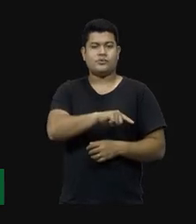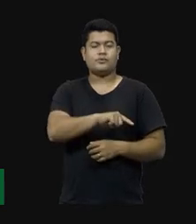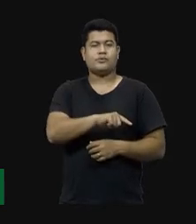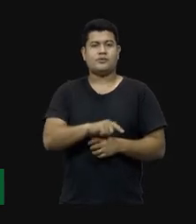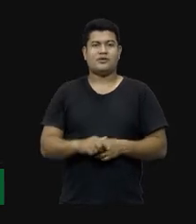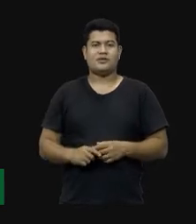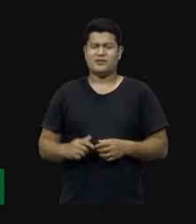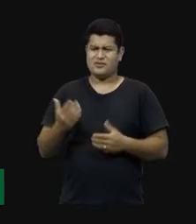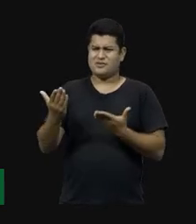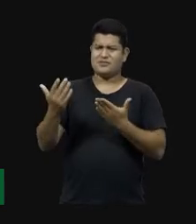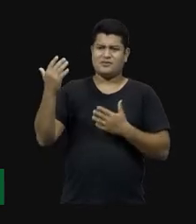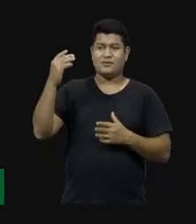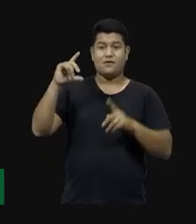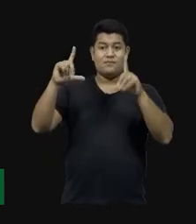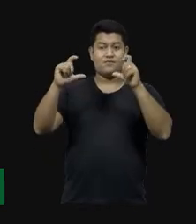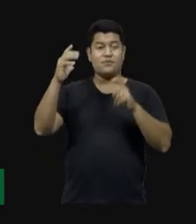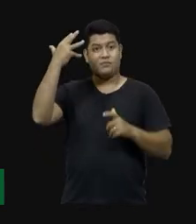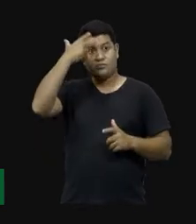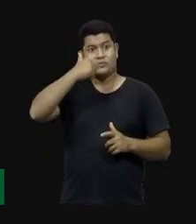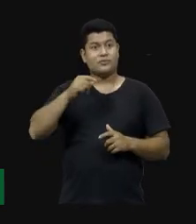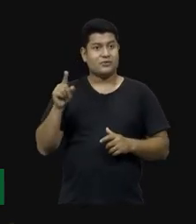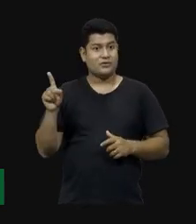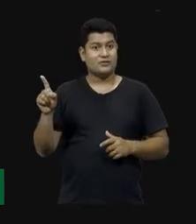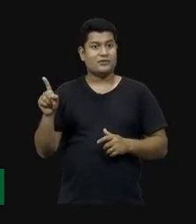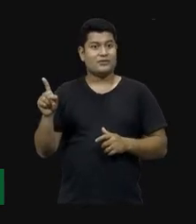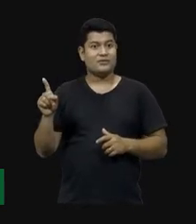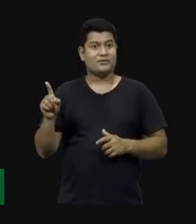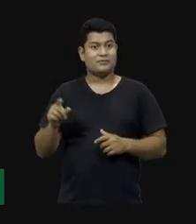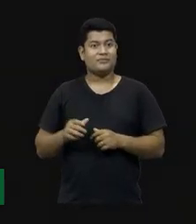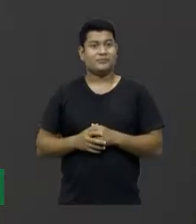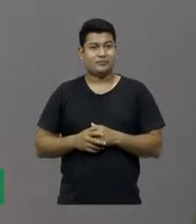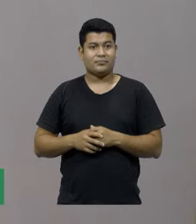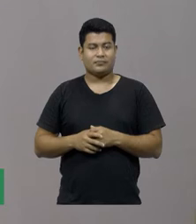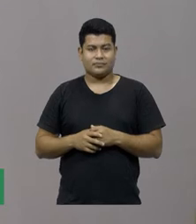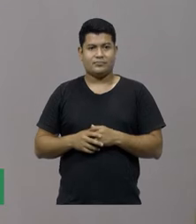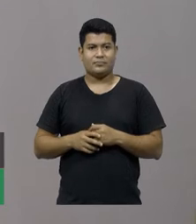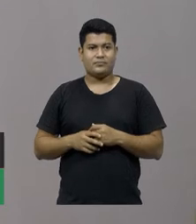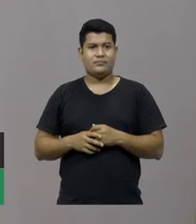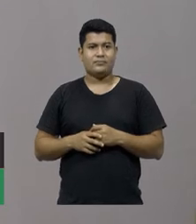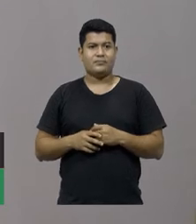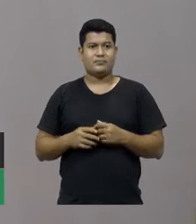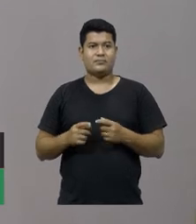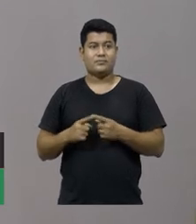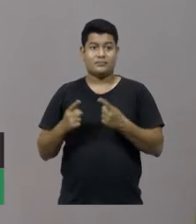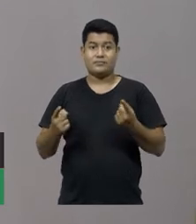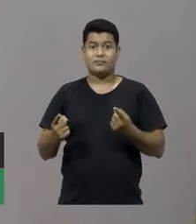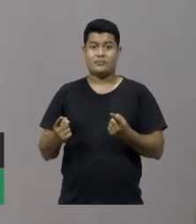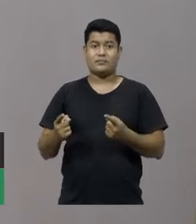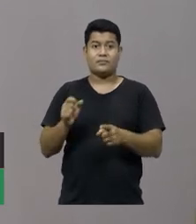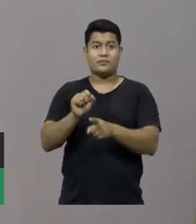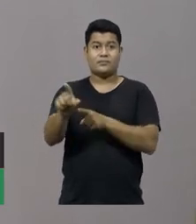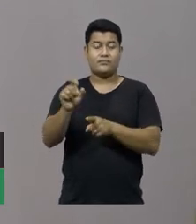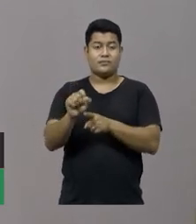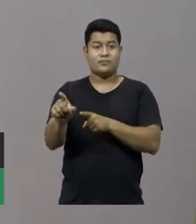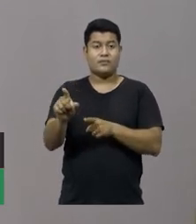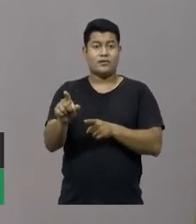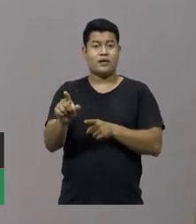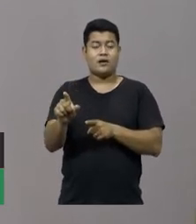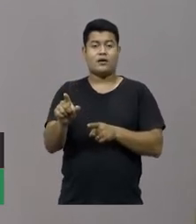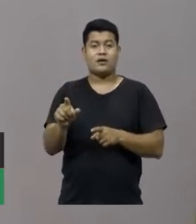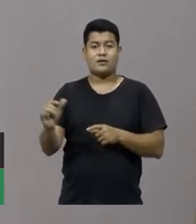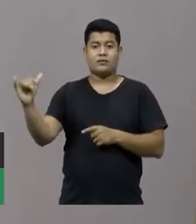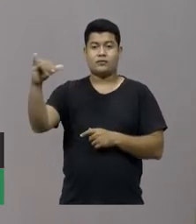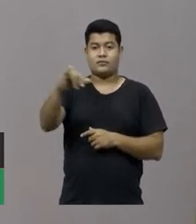né? Meu Deus do céu, essa foto aí valia. Afinal de contas, alugaram um avião para transporte